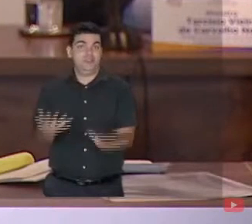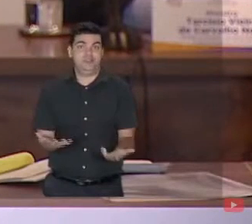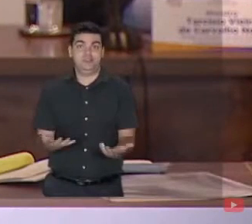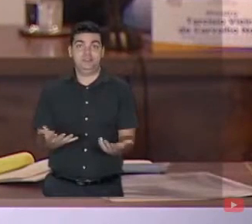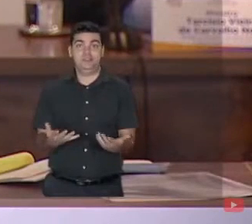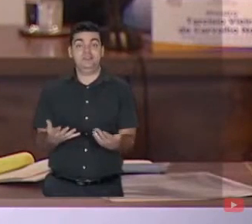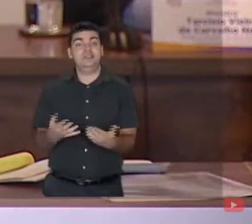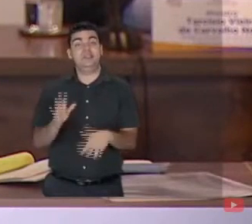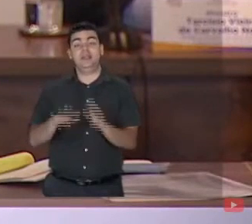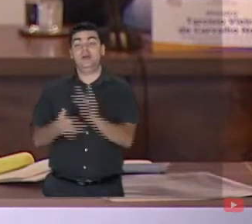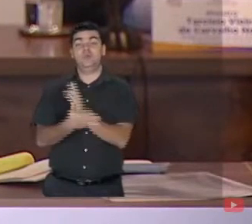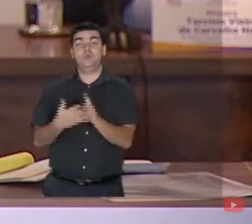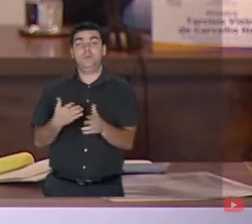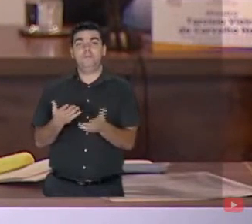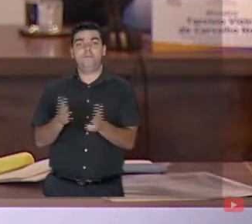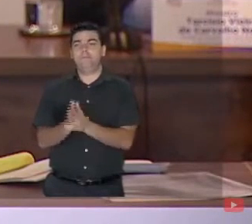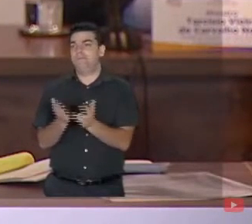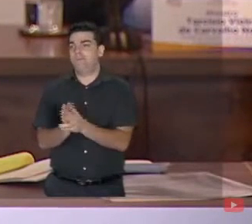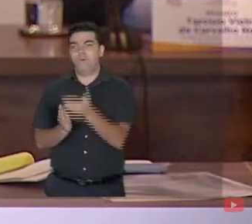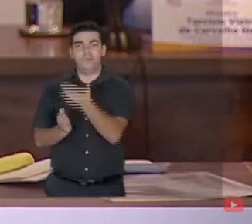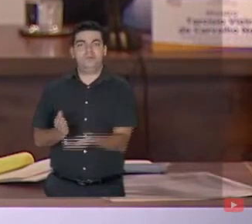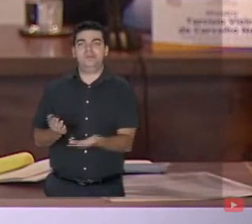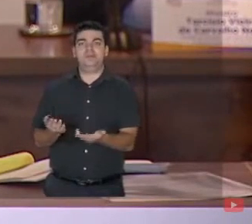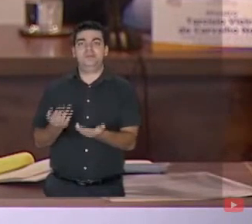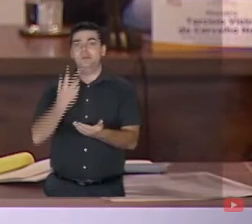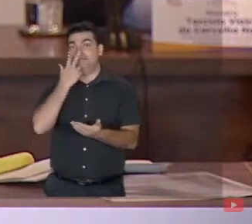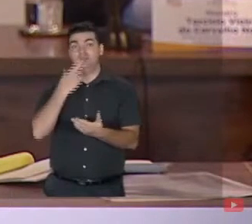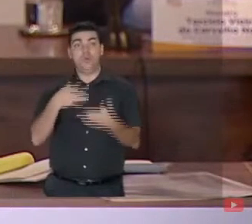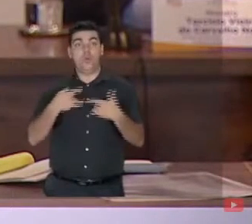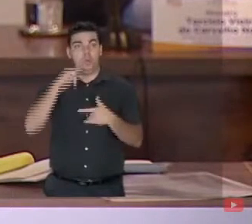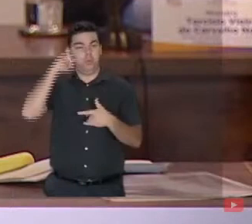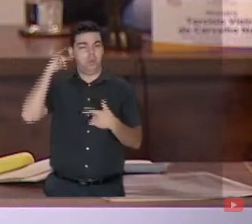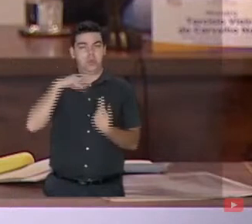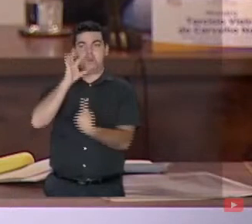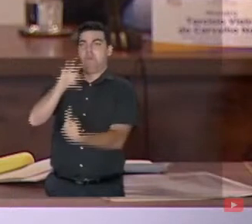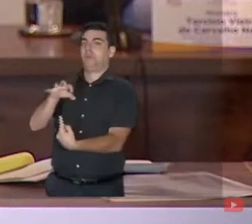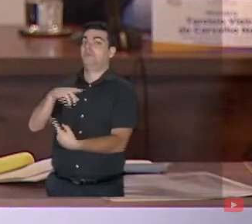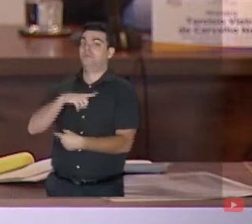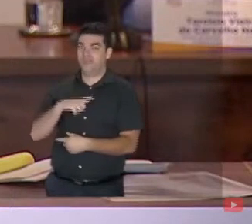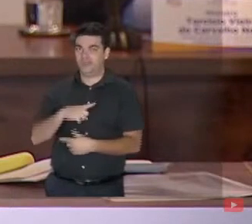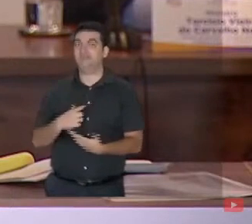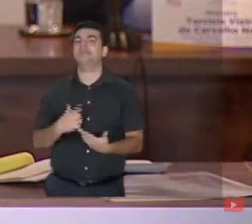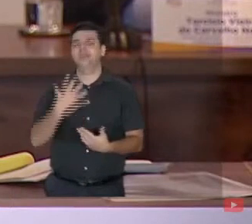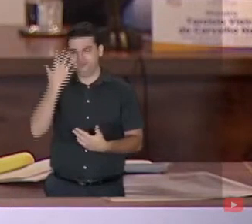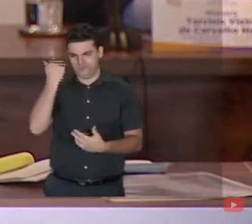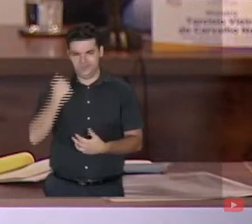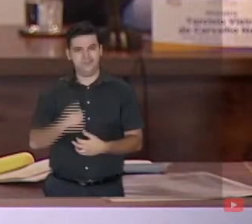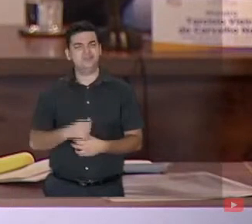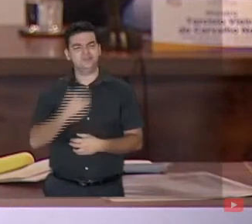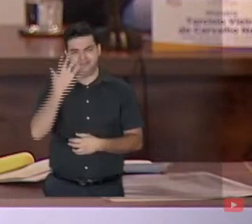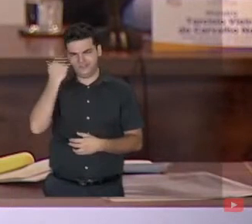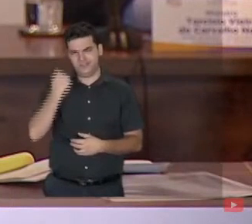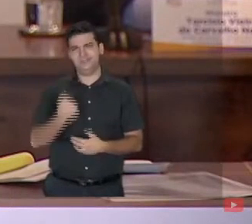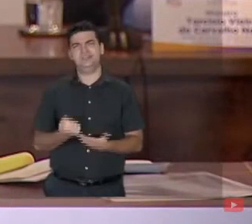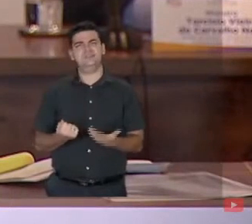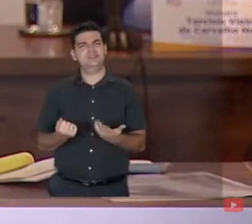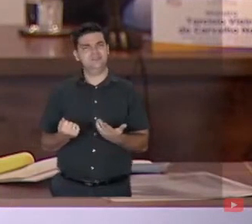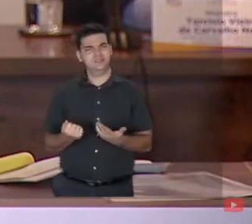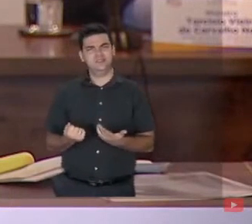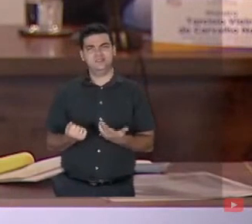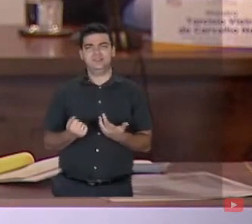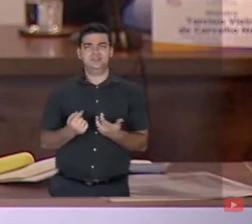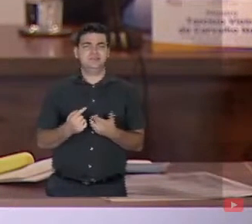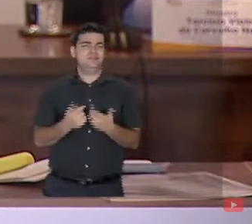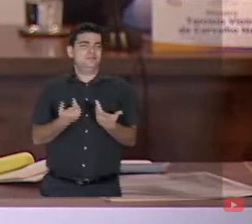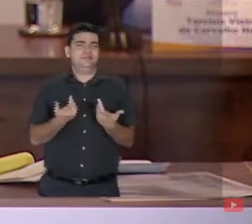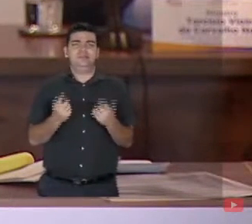poder econômico e o poder político é exercido pela criminalidade organizada. Esse é um problema dramático que precisa entrar na agenda